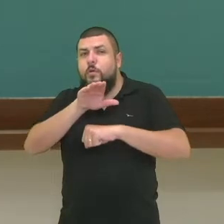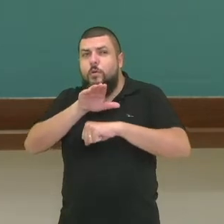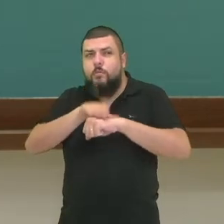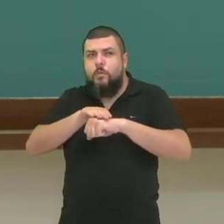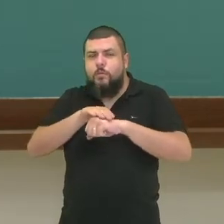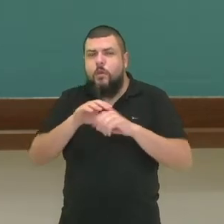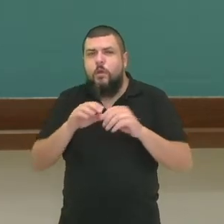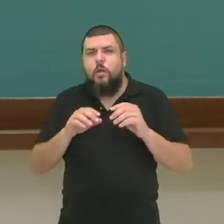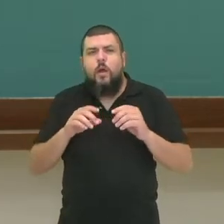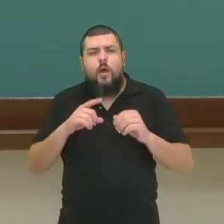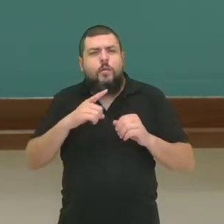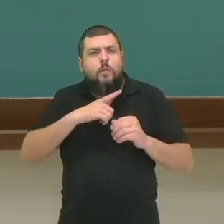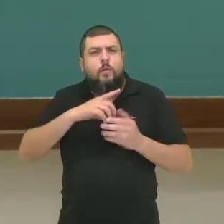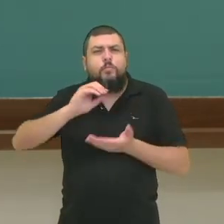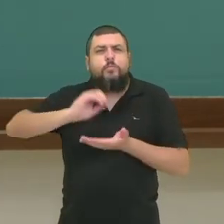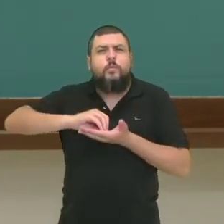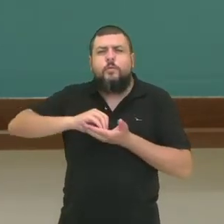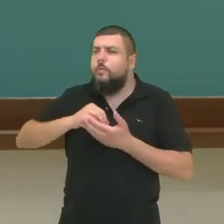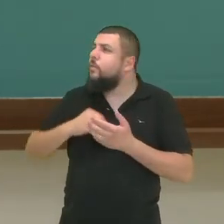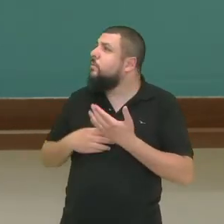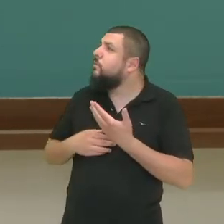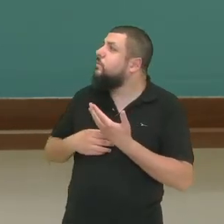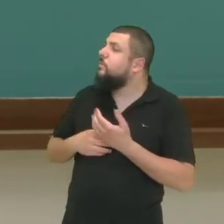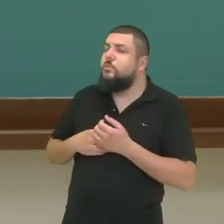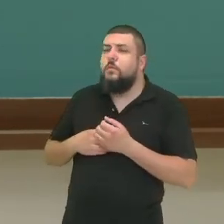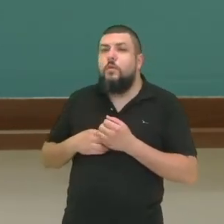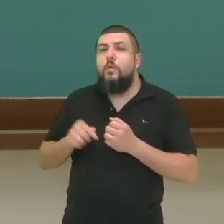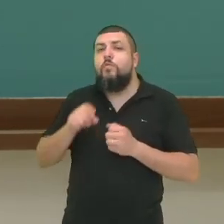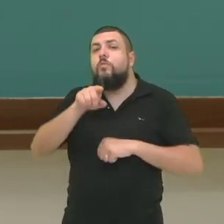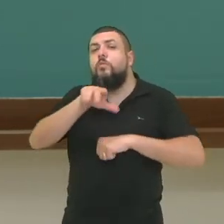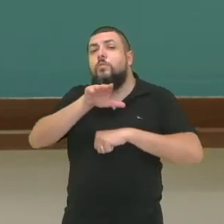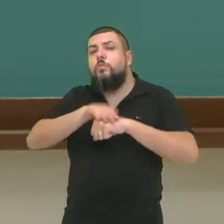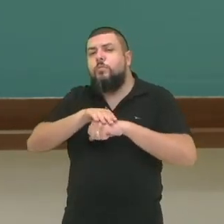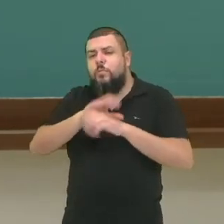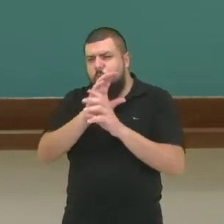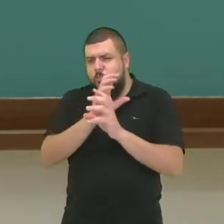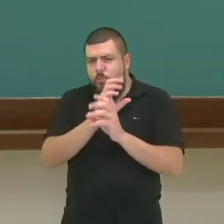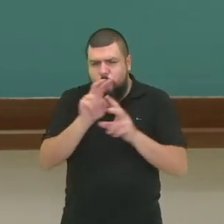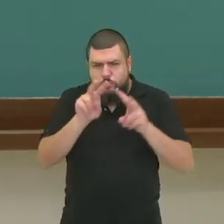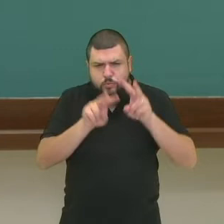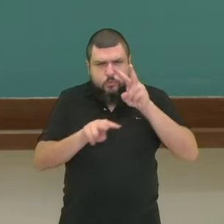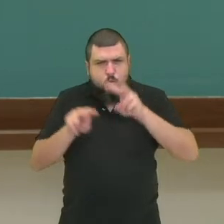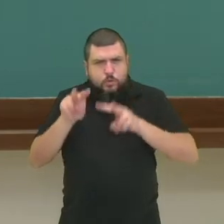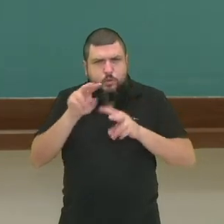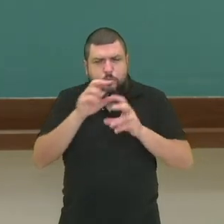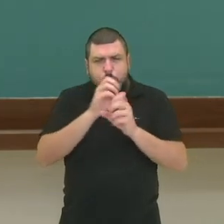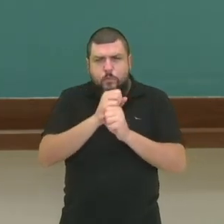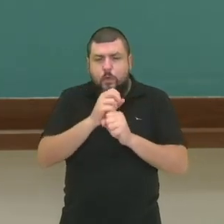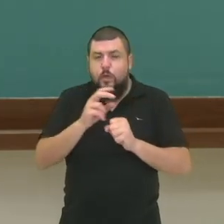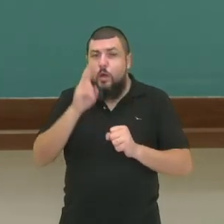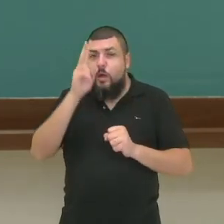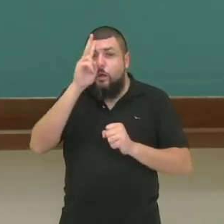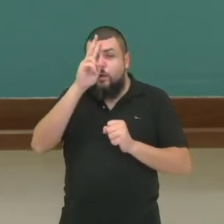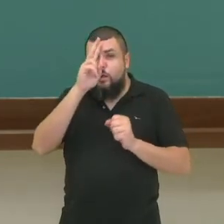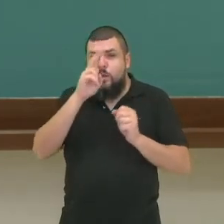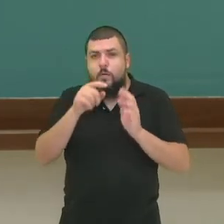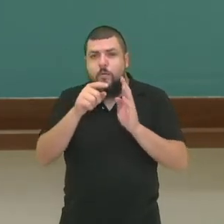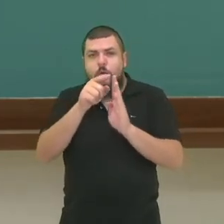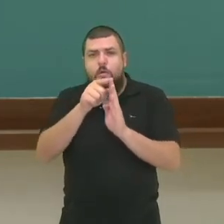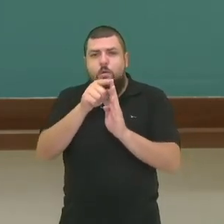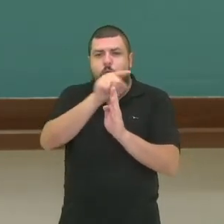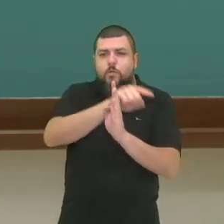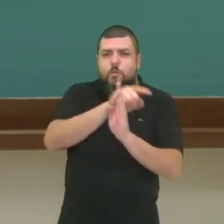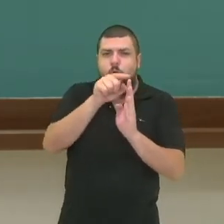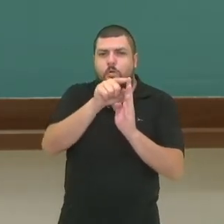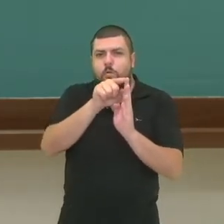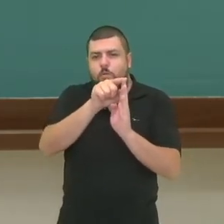aqui, ó. Complete os elementos que estão faltando no triângulo de Pascal. Então, lembre que eu sempre vou fazer a soma do interior e